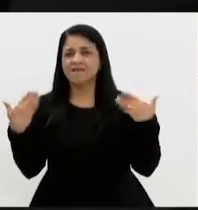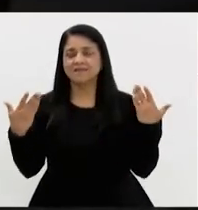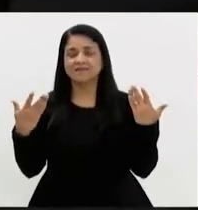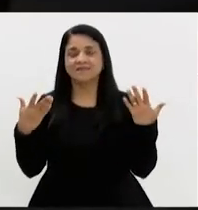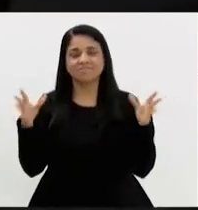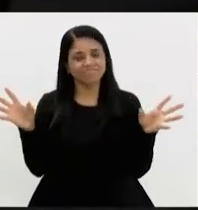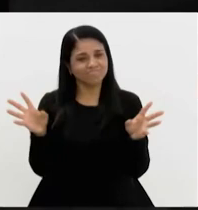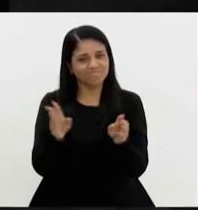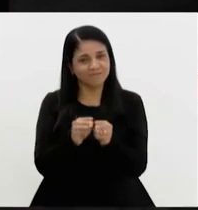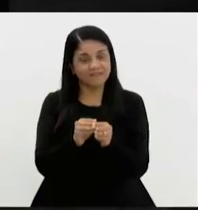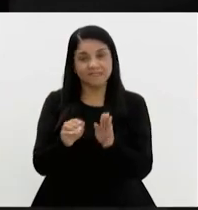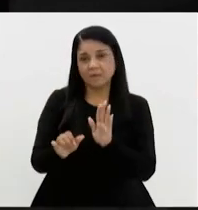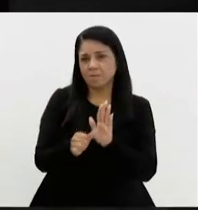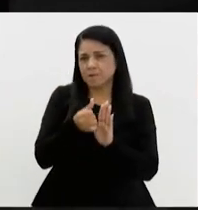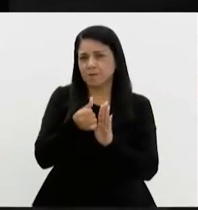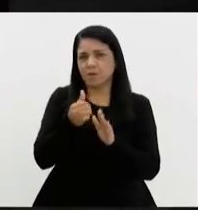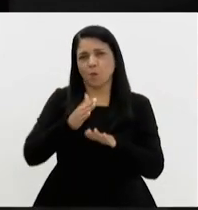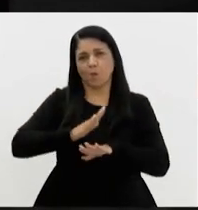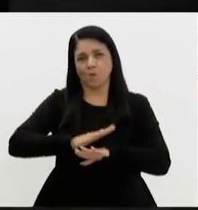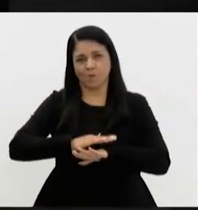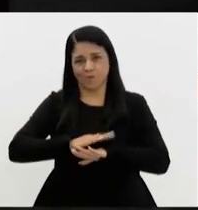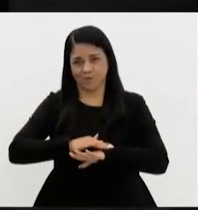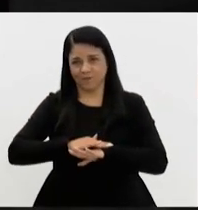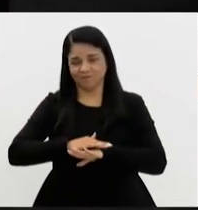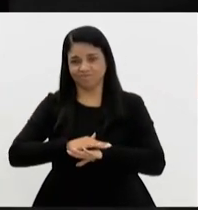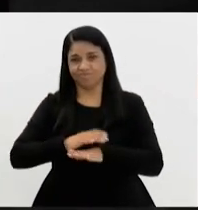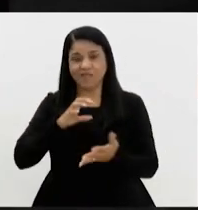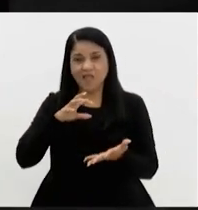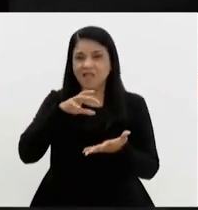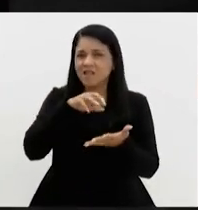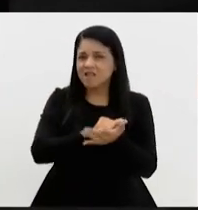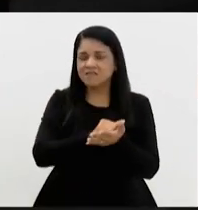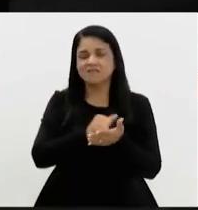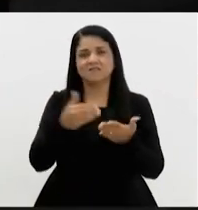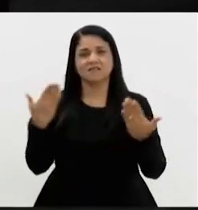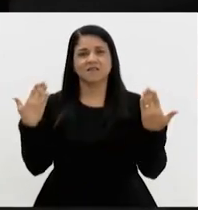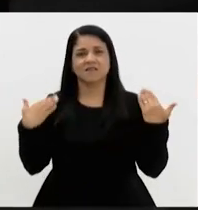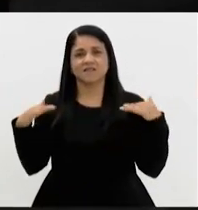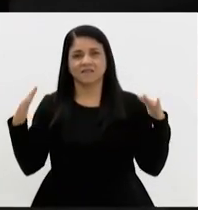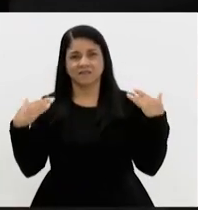primeiro painel e eu registro essa alegria e